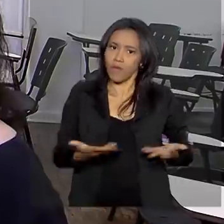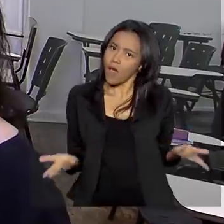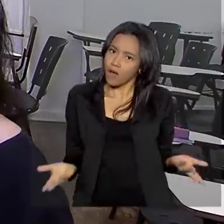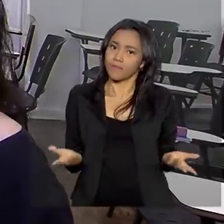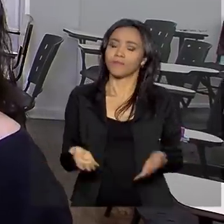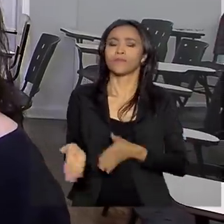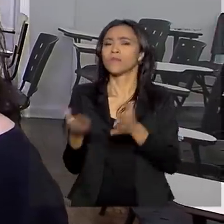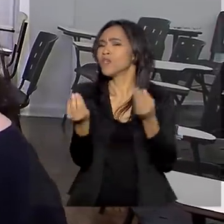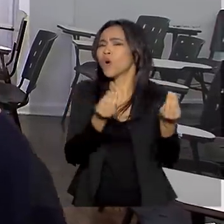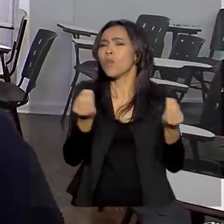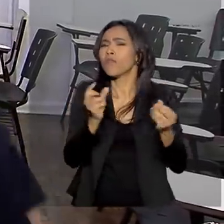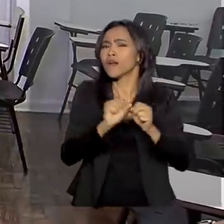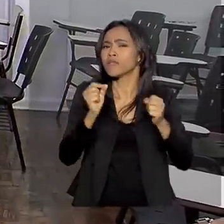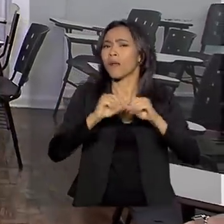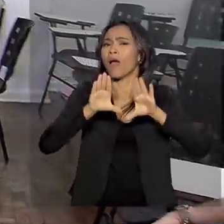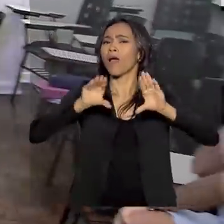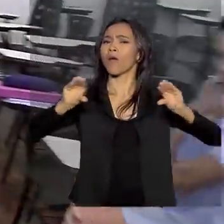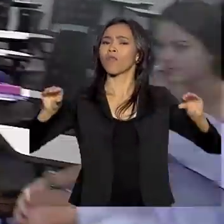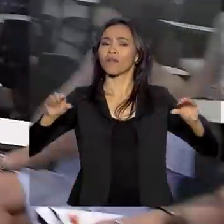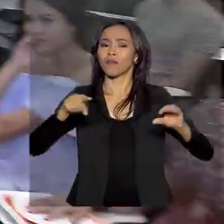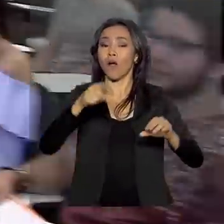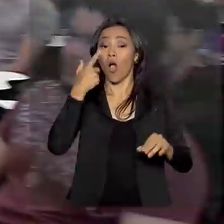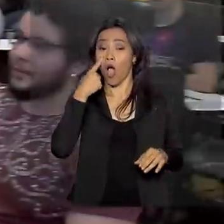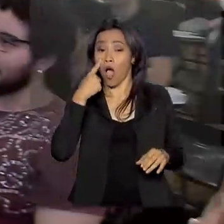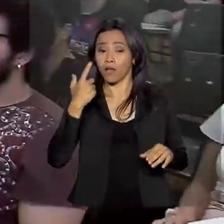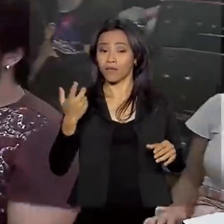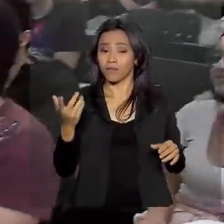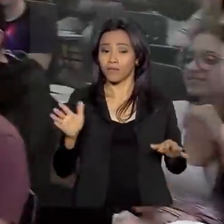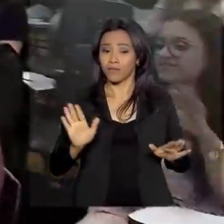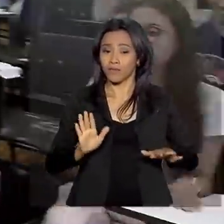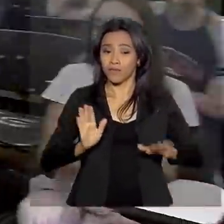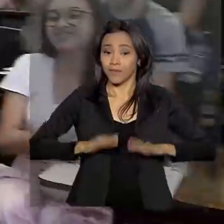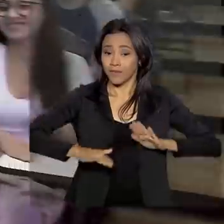no gente como é que faz para relaxar a relaxar é assim eu quero